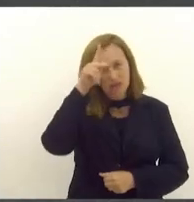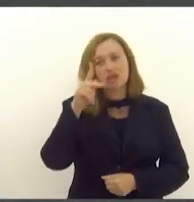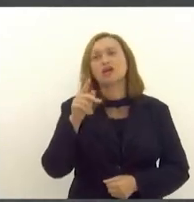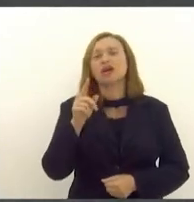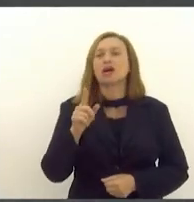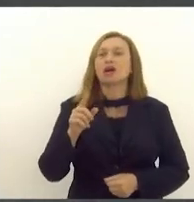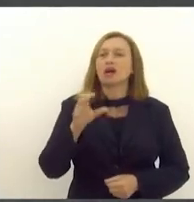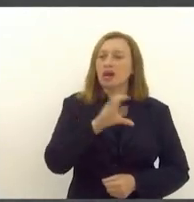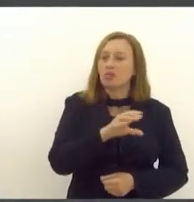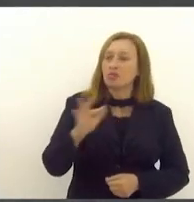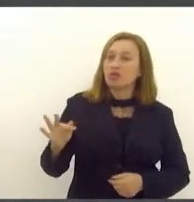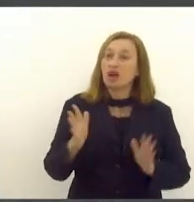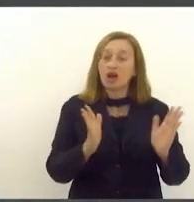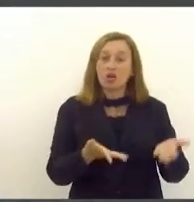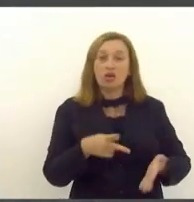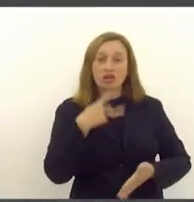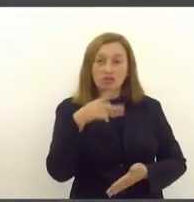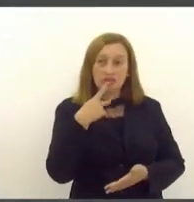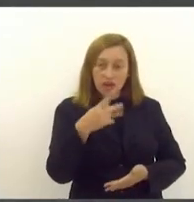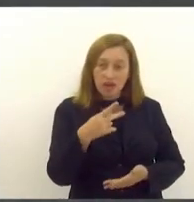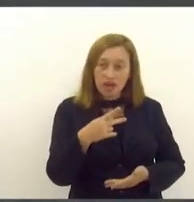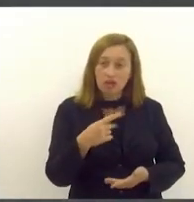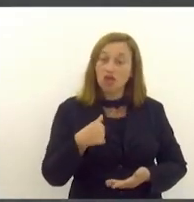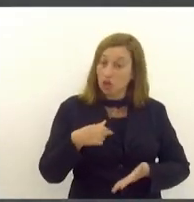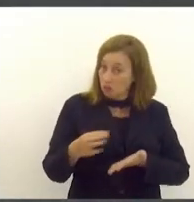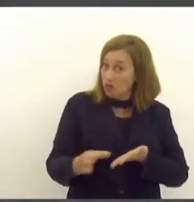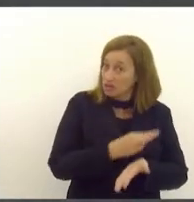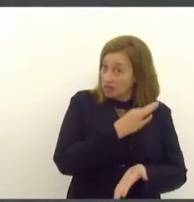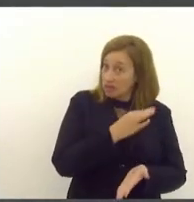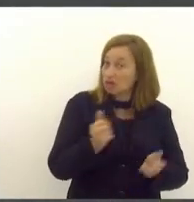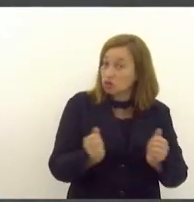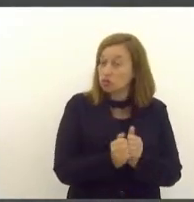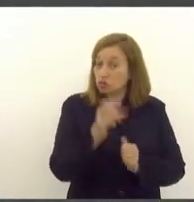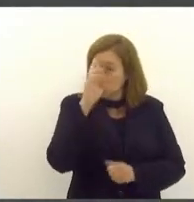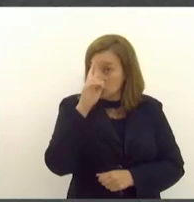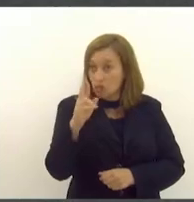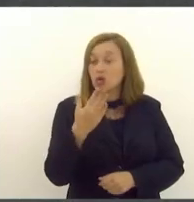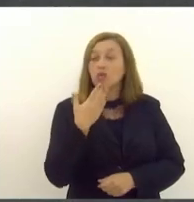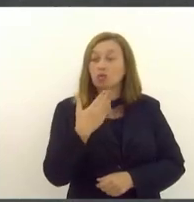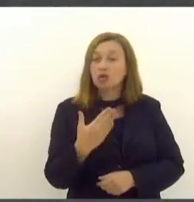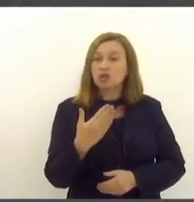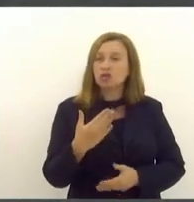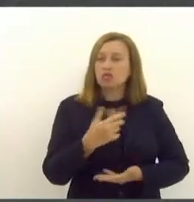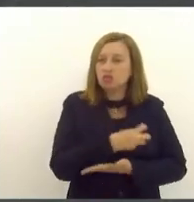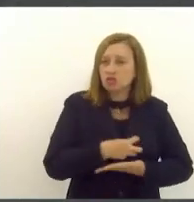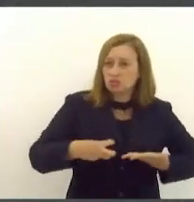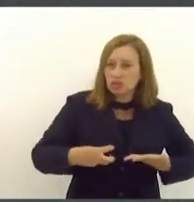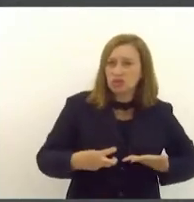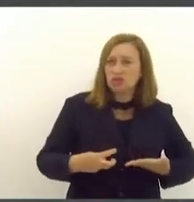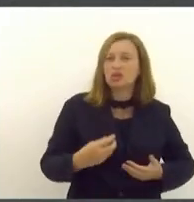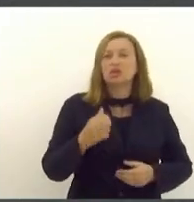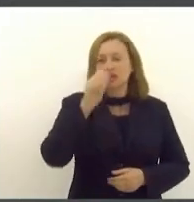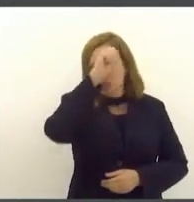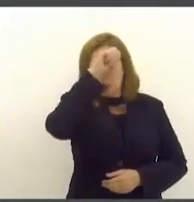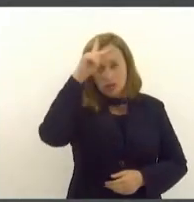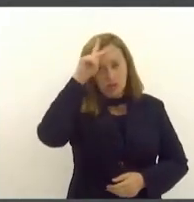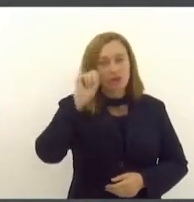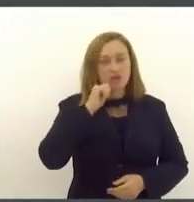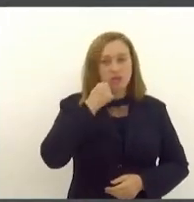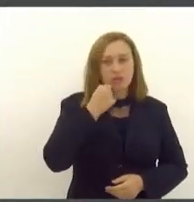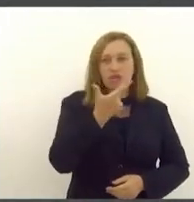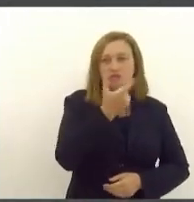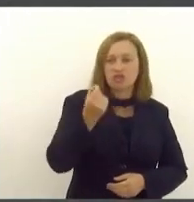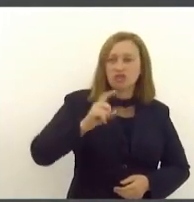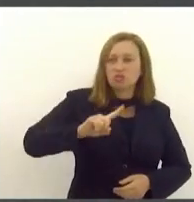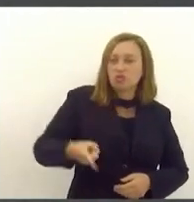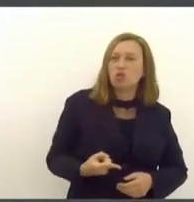e agora vossa excelência fala e reitero e eu vou assinar com vossa excelência o pedido de impeachment do Eduardo Paes na em virtude dos